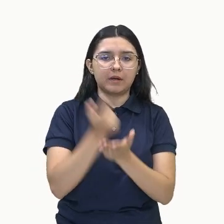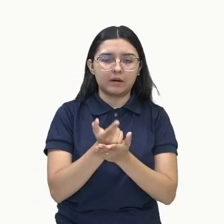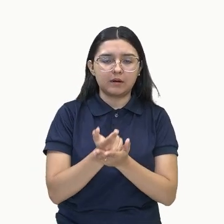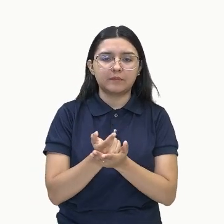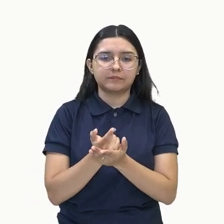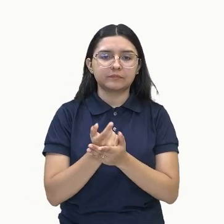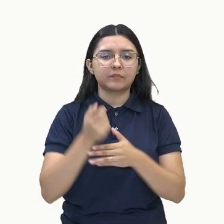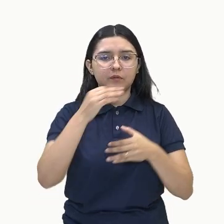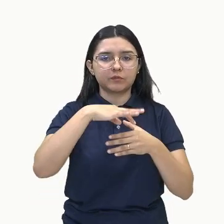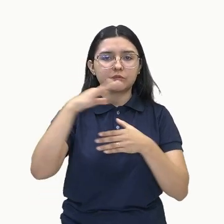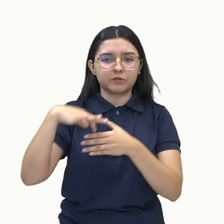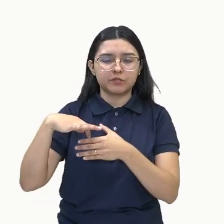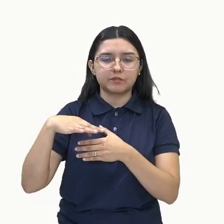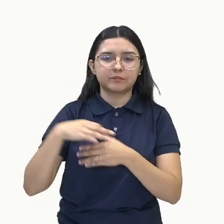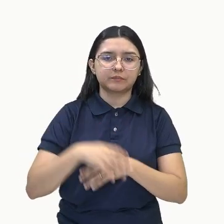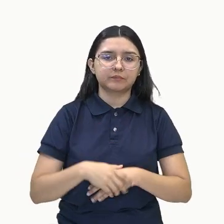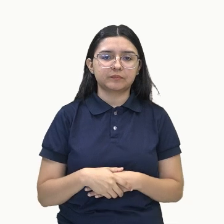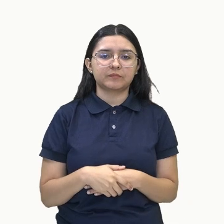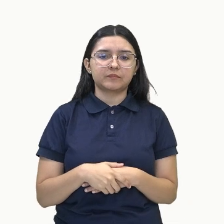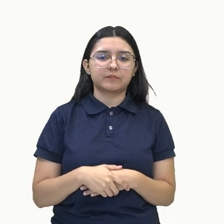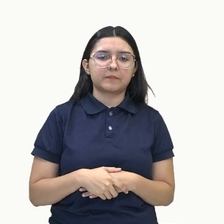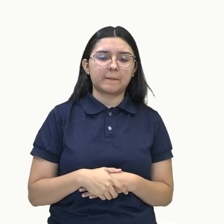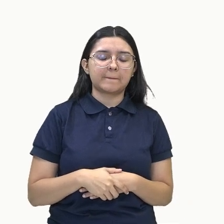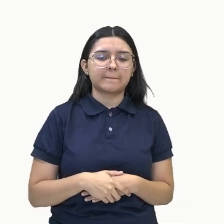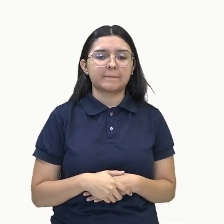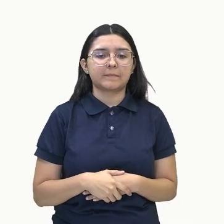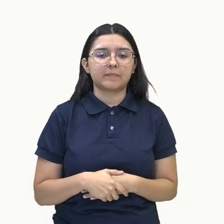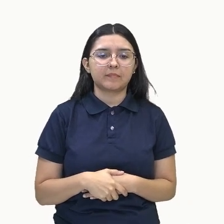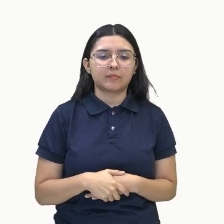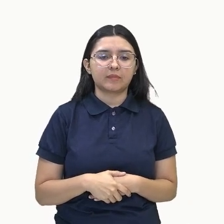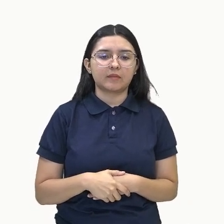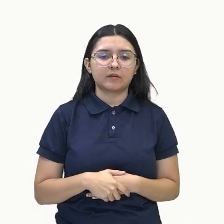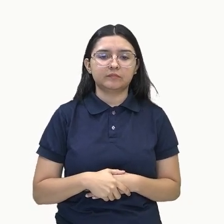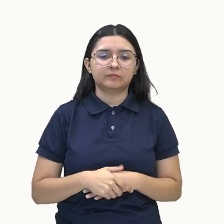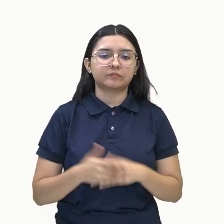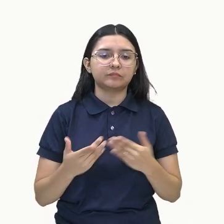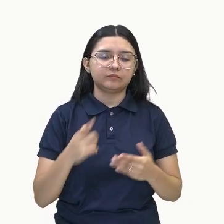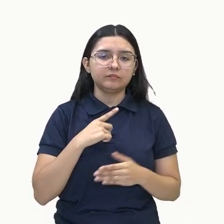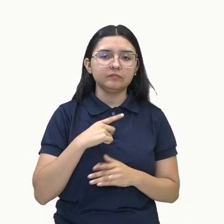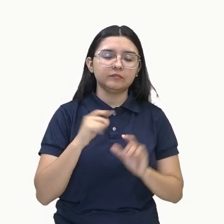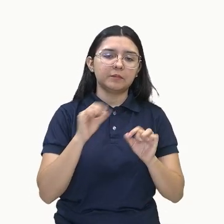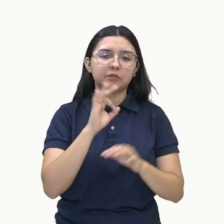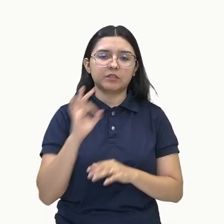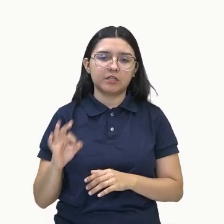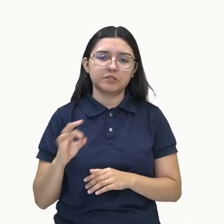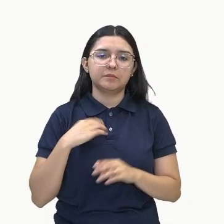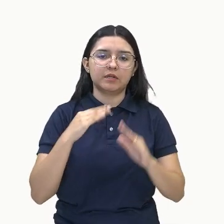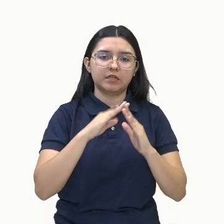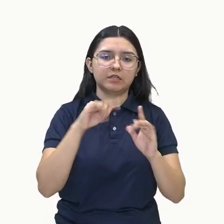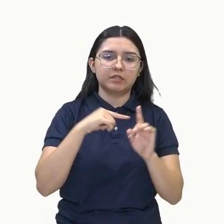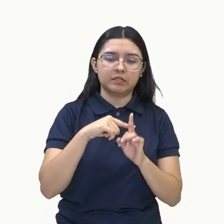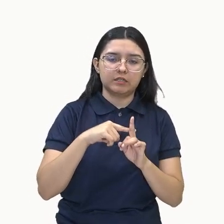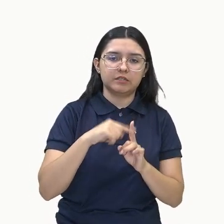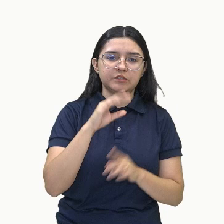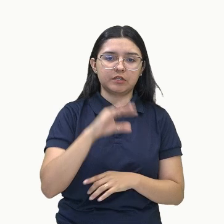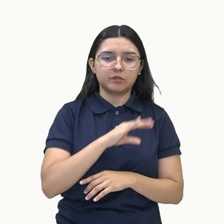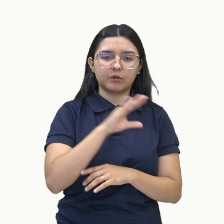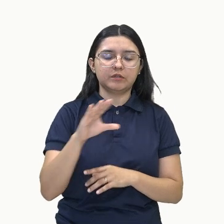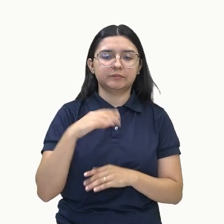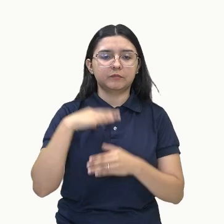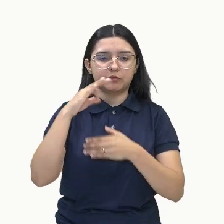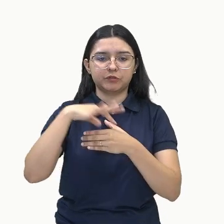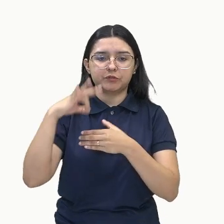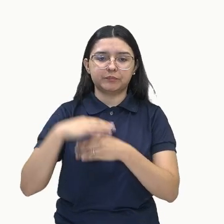a pagar essa porção, melhor, essa taxa para a Igreja Católica em forma de dízimo.